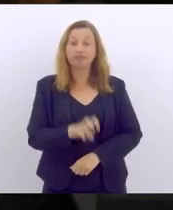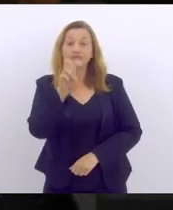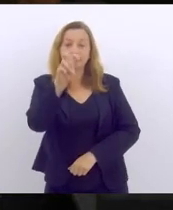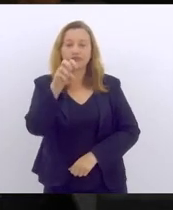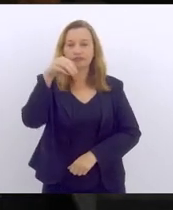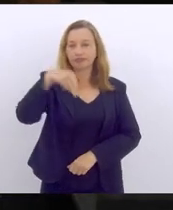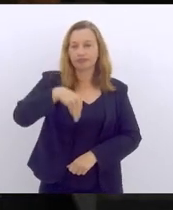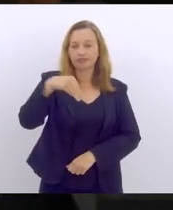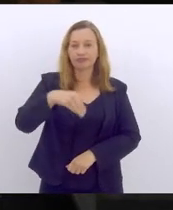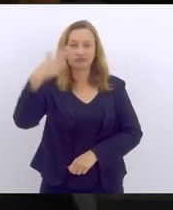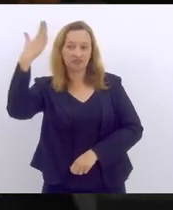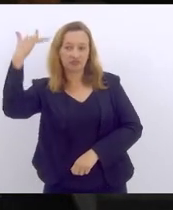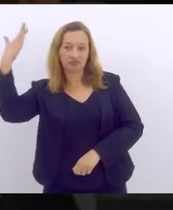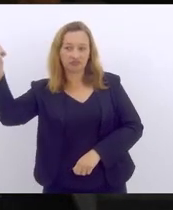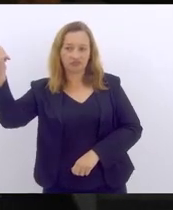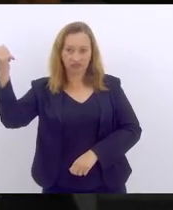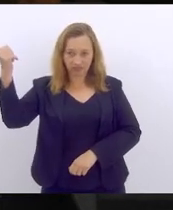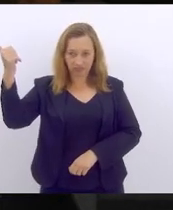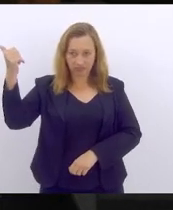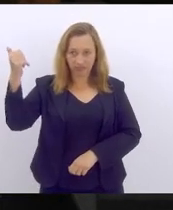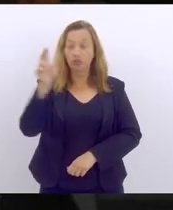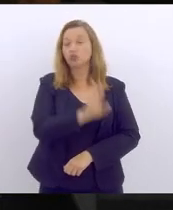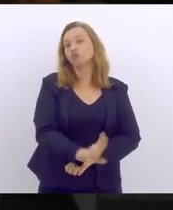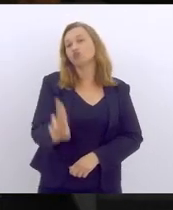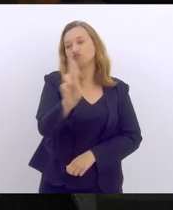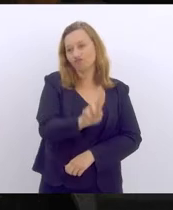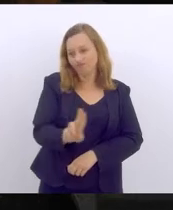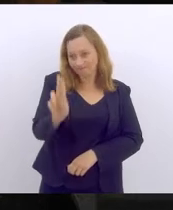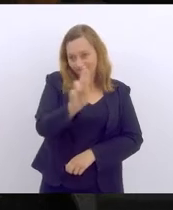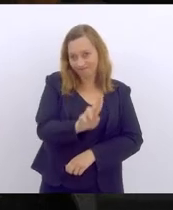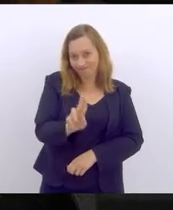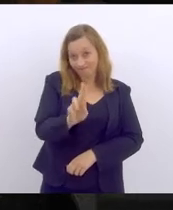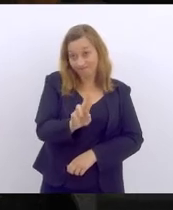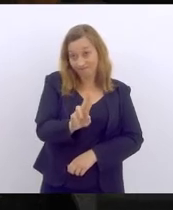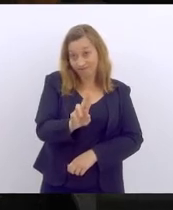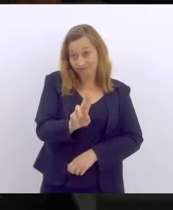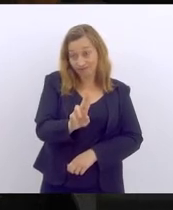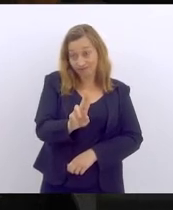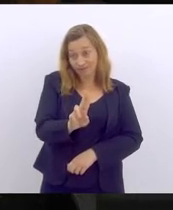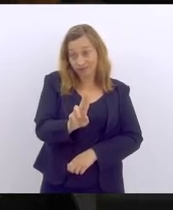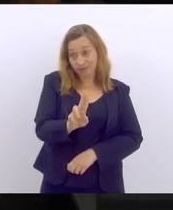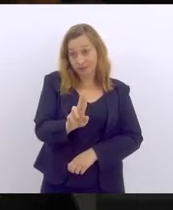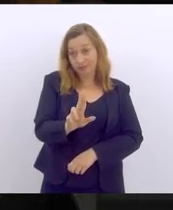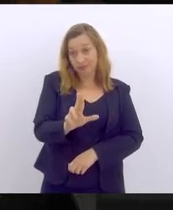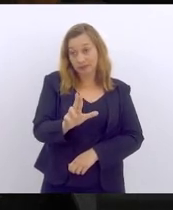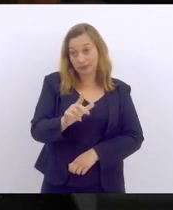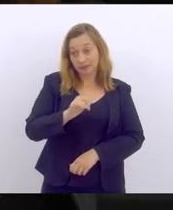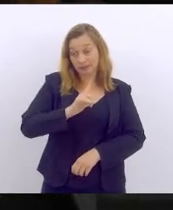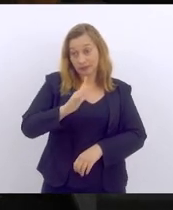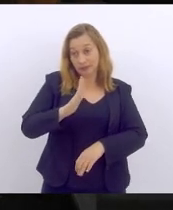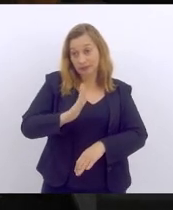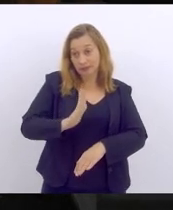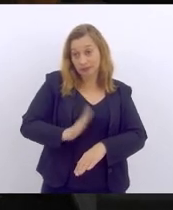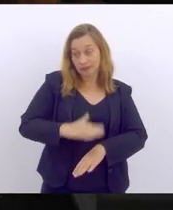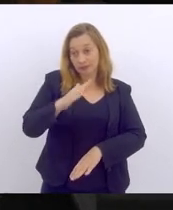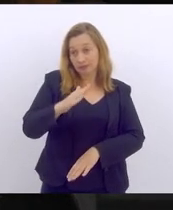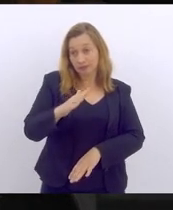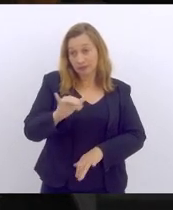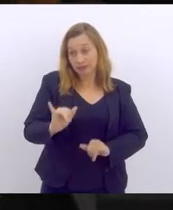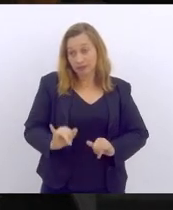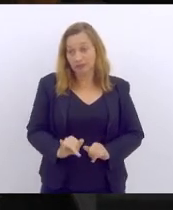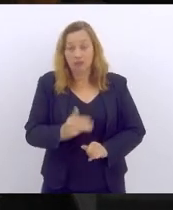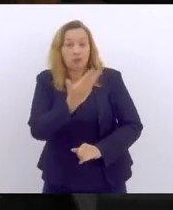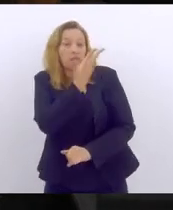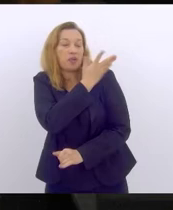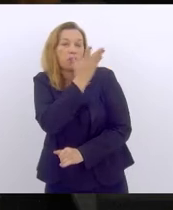minutos de famas e usando o que tem demais doloroso que é o